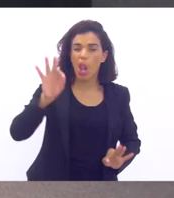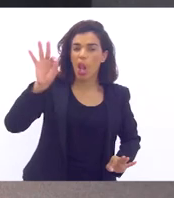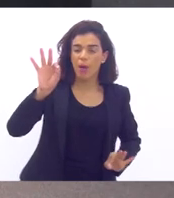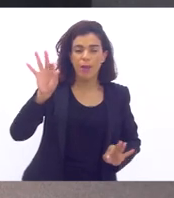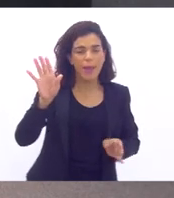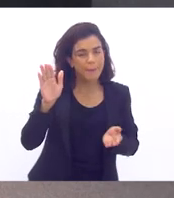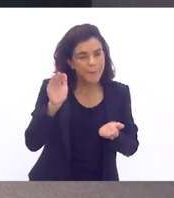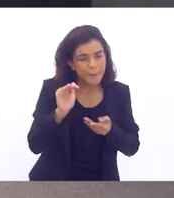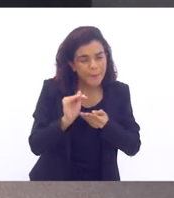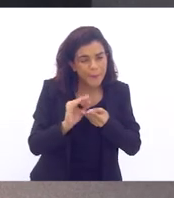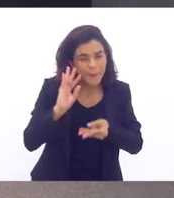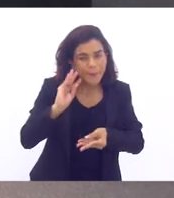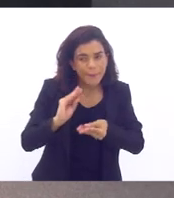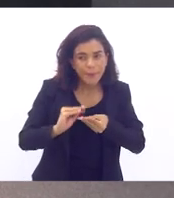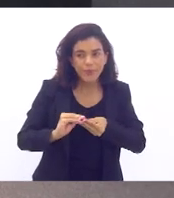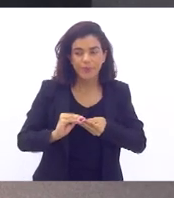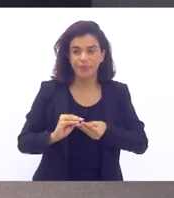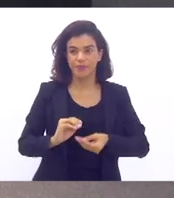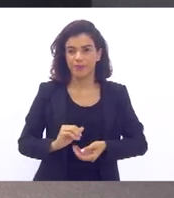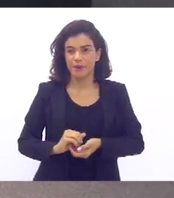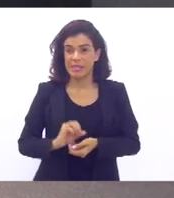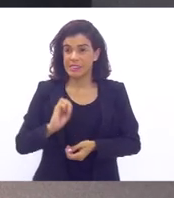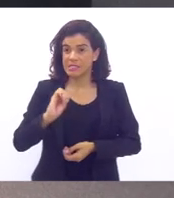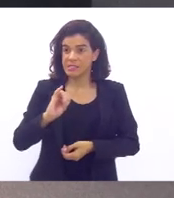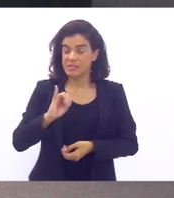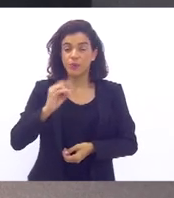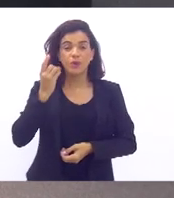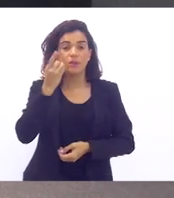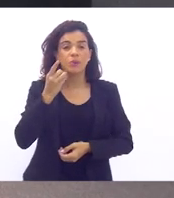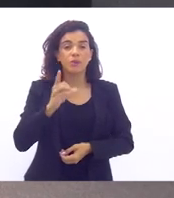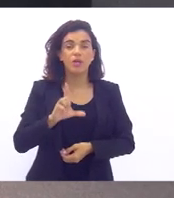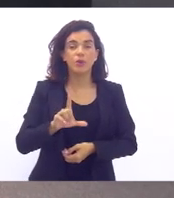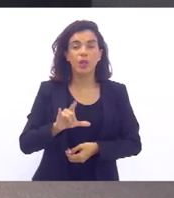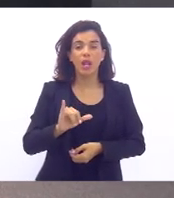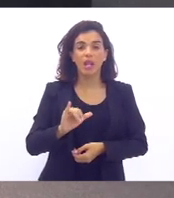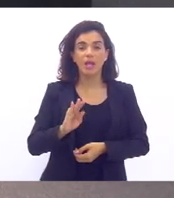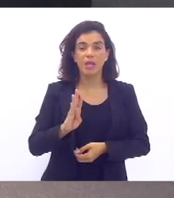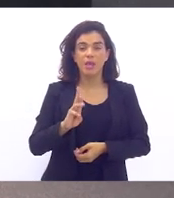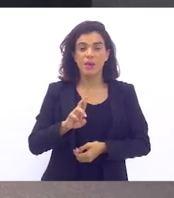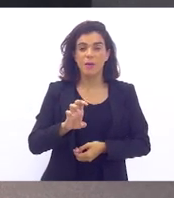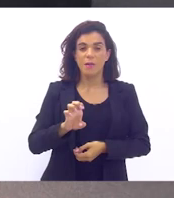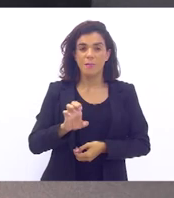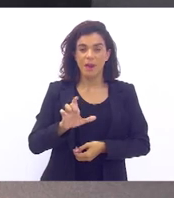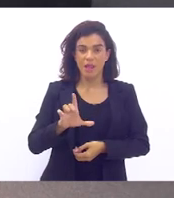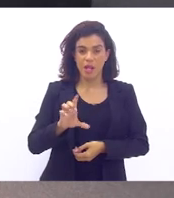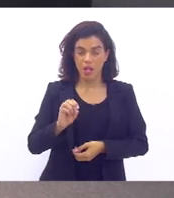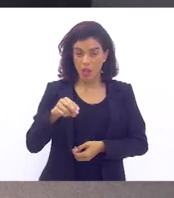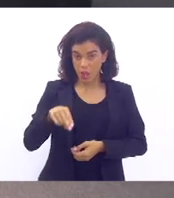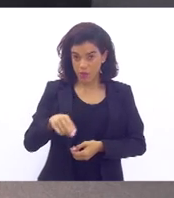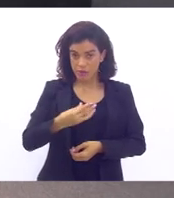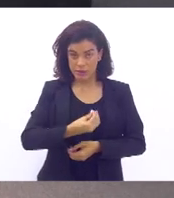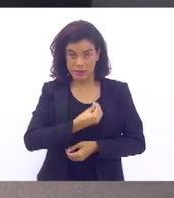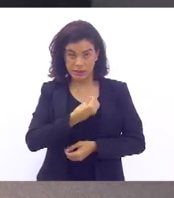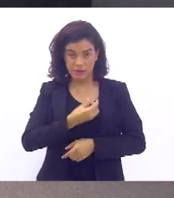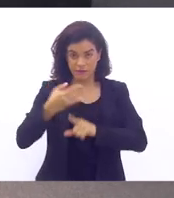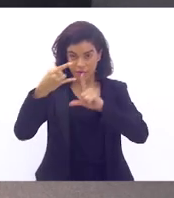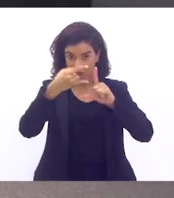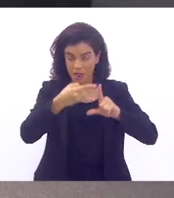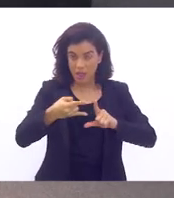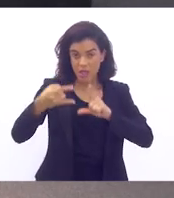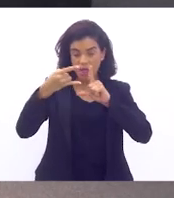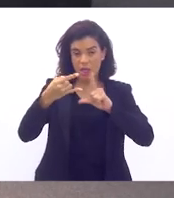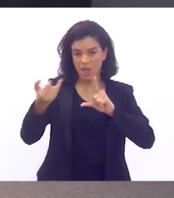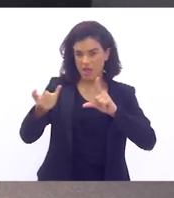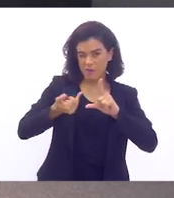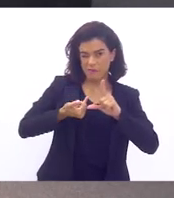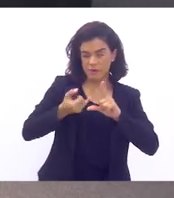se o deputado librelon tiver online aí aí você avisa só para explicar uma coisa rápida aqui